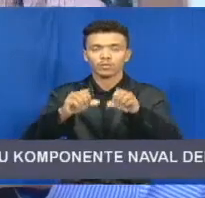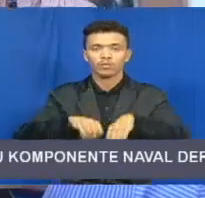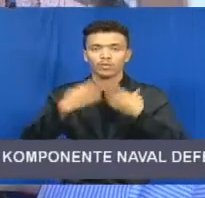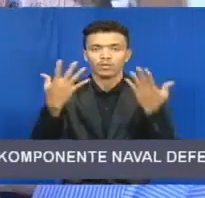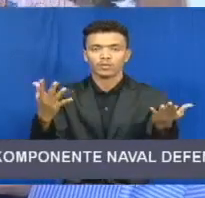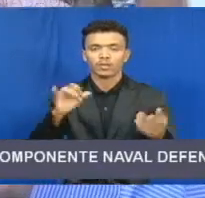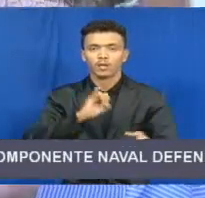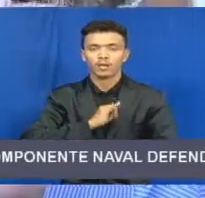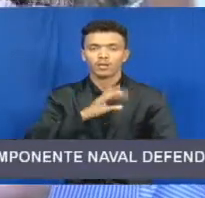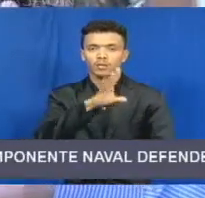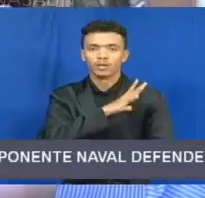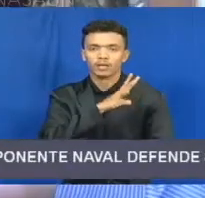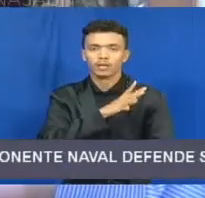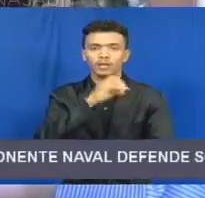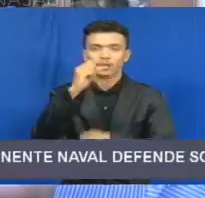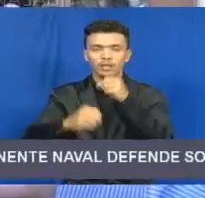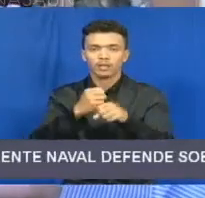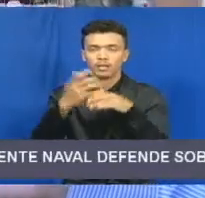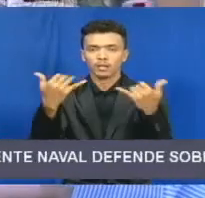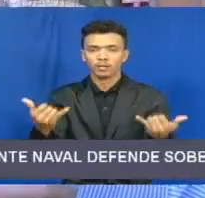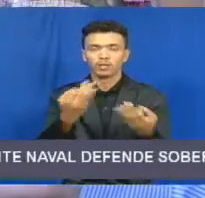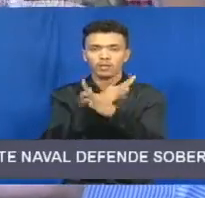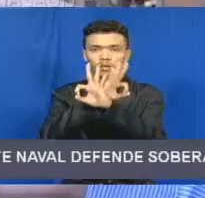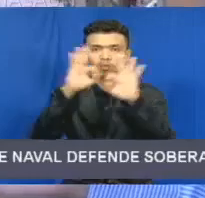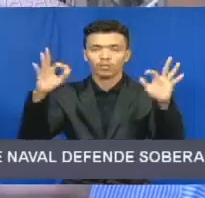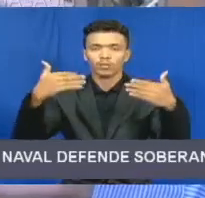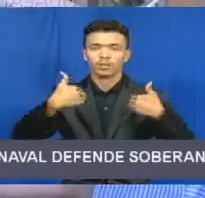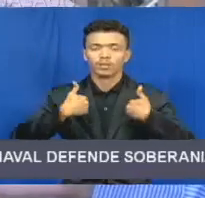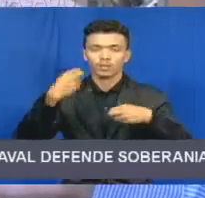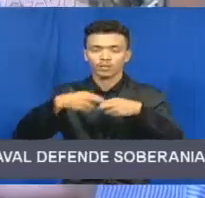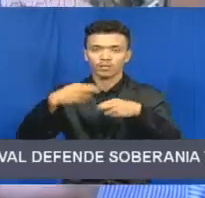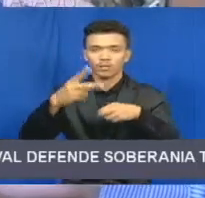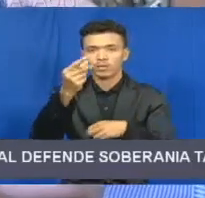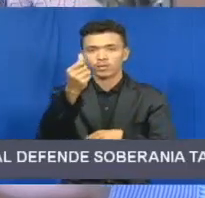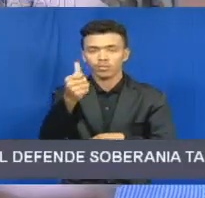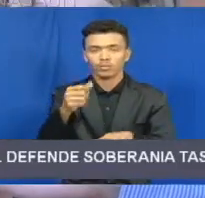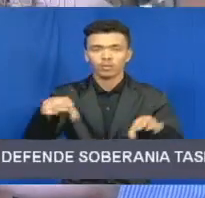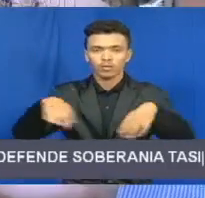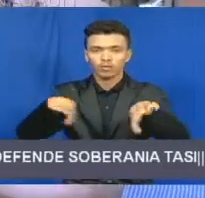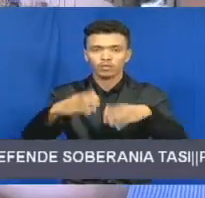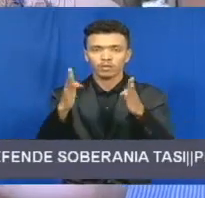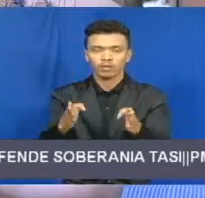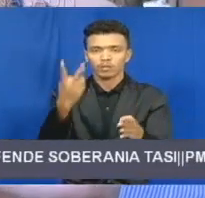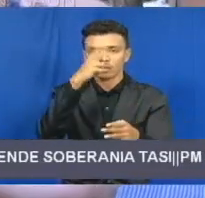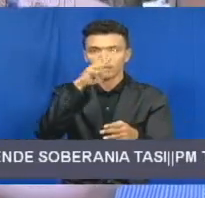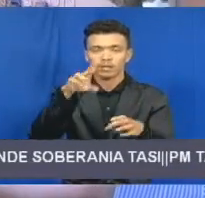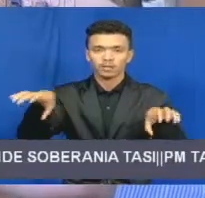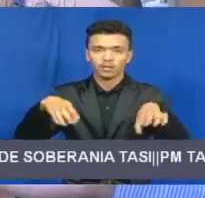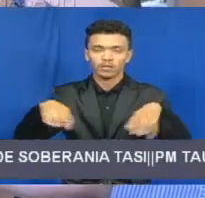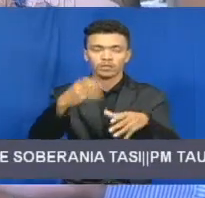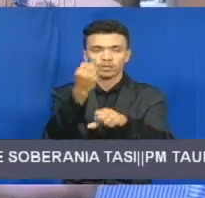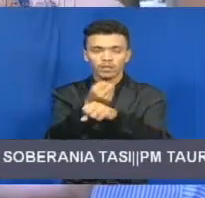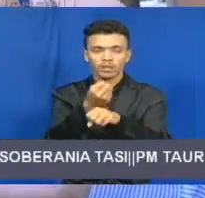Eu espero que a tecnina ainda não roto, né? E a dificuldade é malo, mas agora técnico se irá, serviço macaslo.